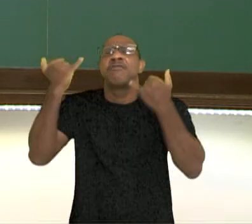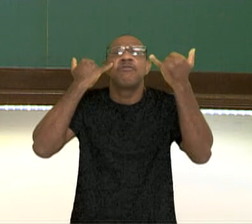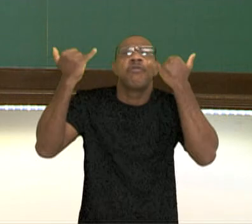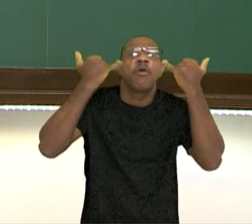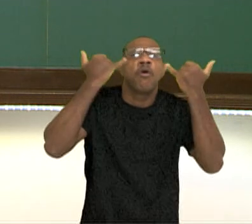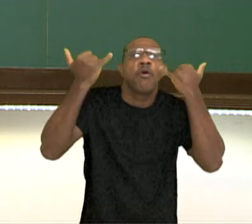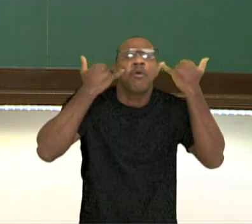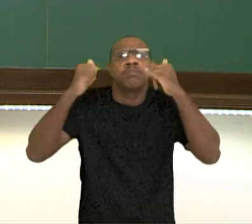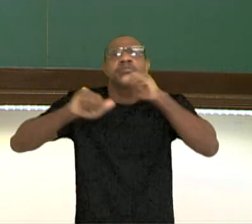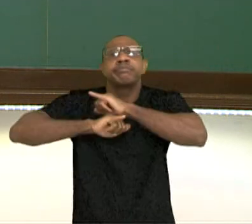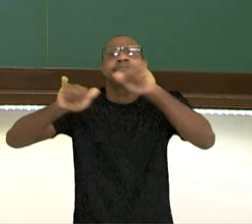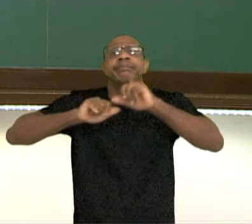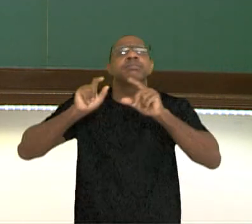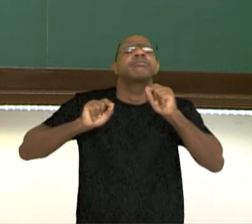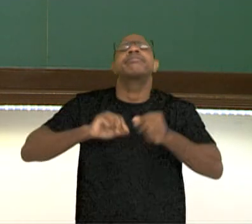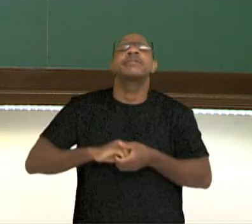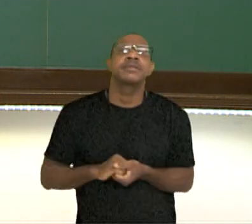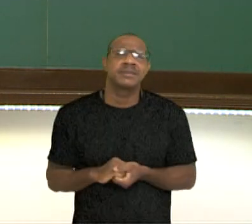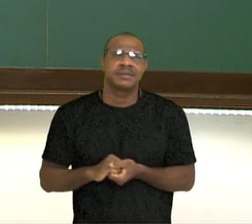Conta só para mim.